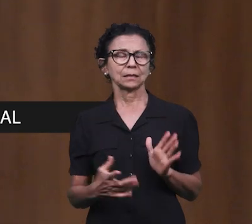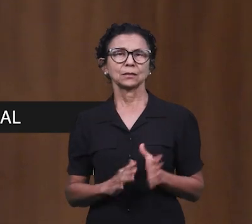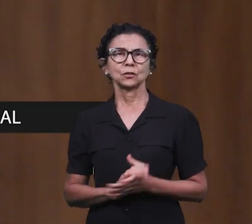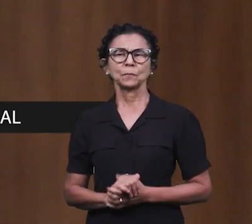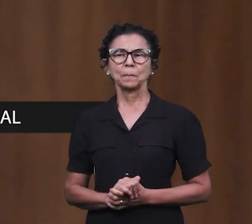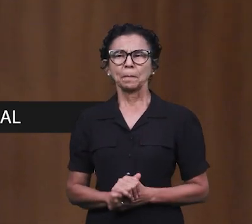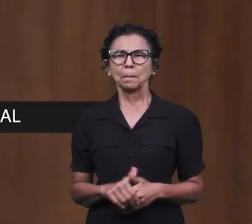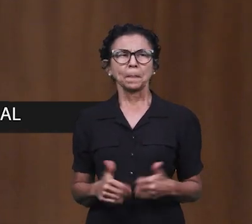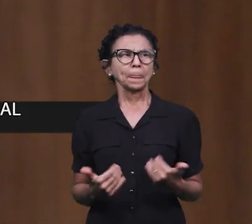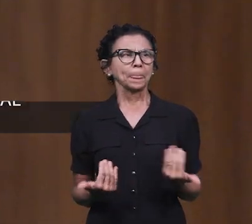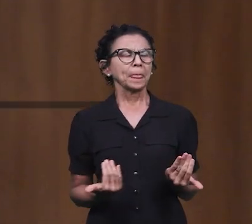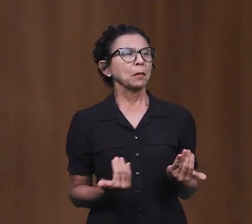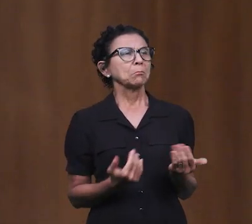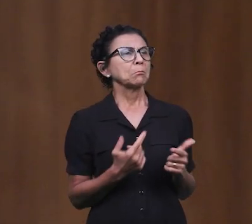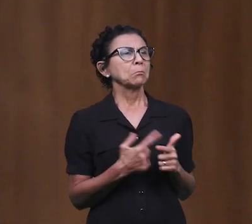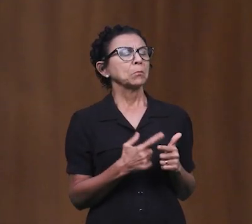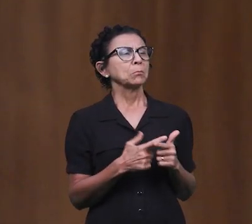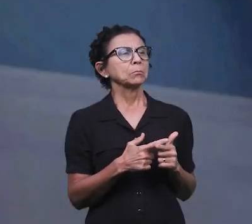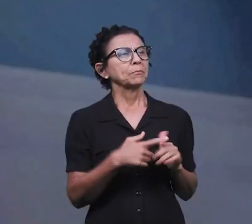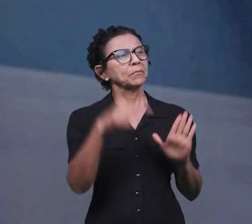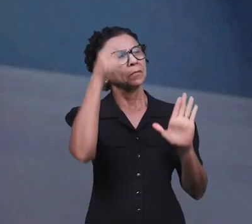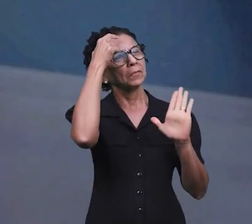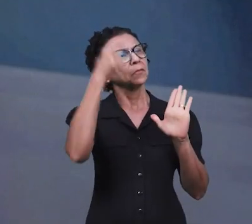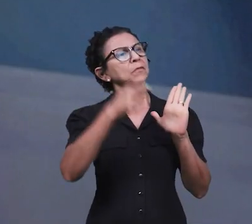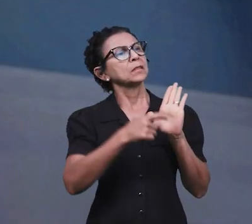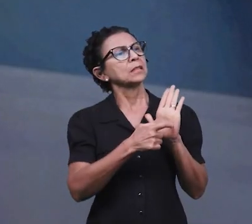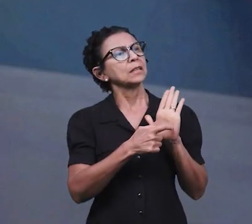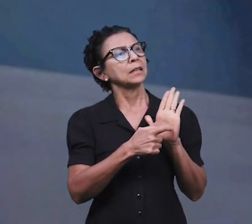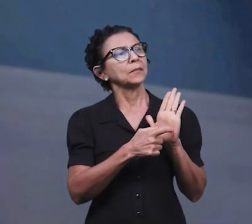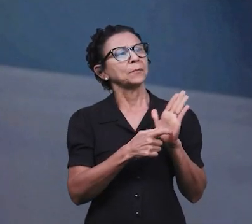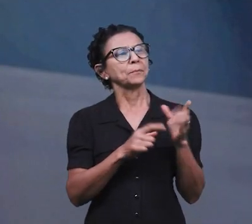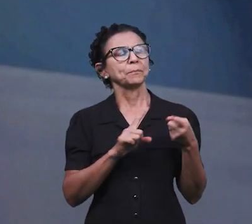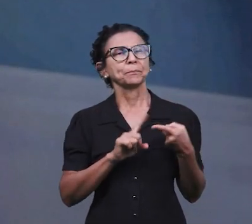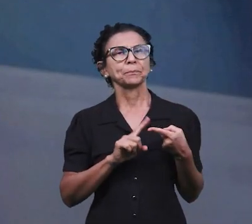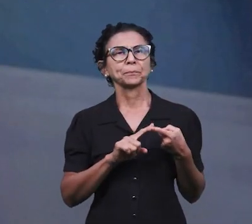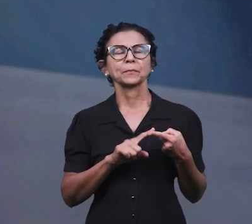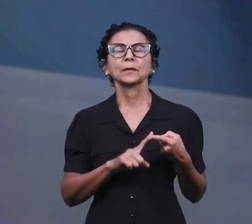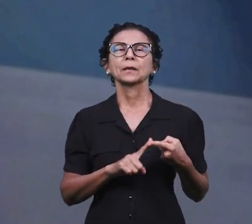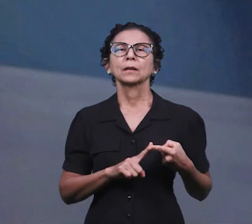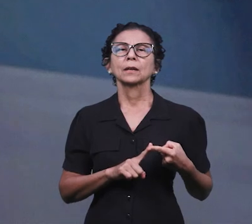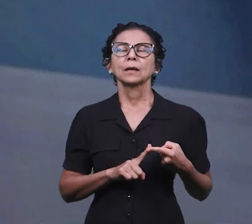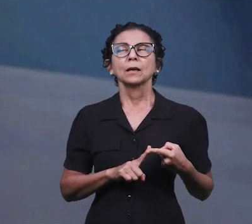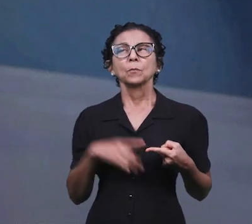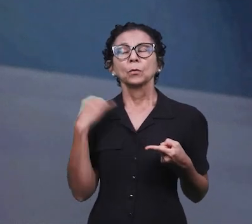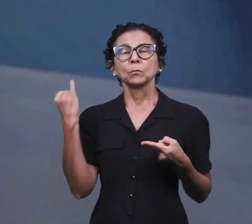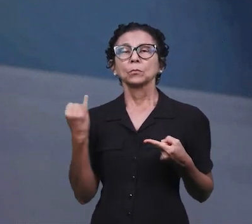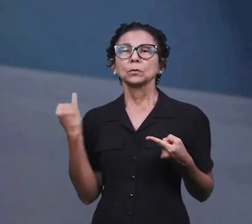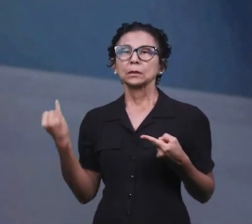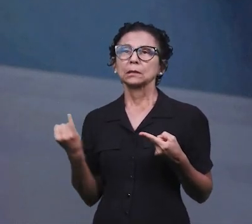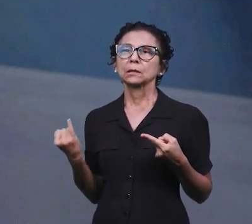perguntar, o que é inteligência artificial? Bom, é importante nós